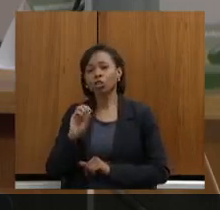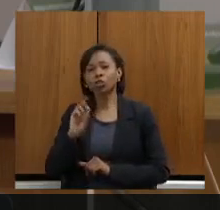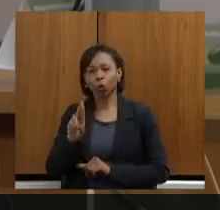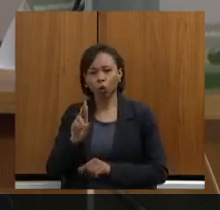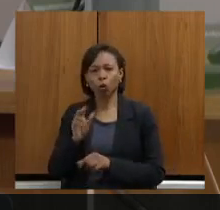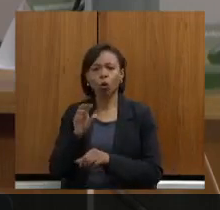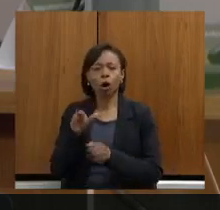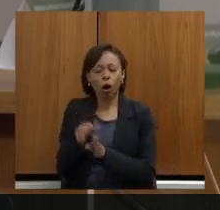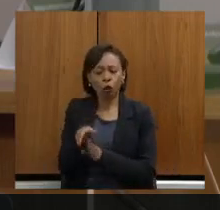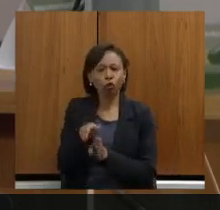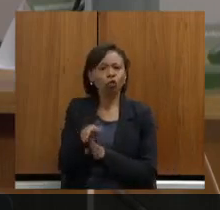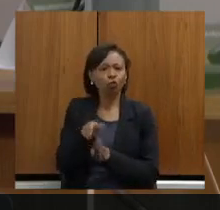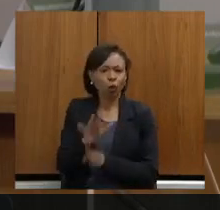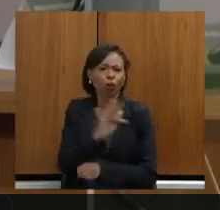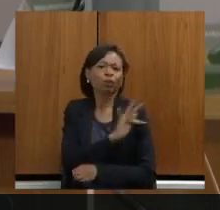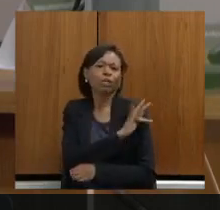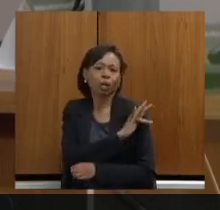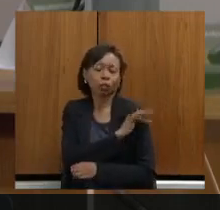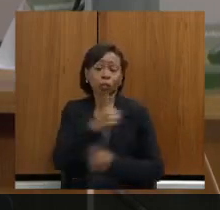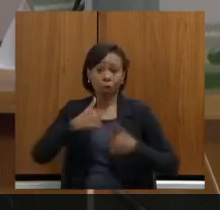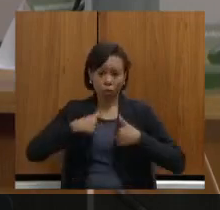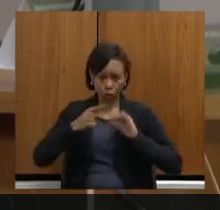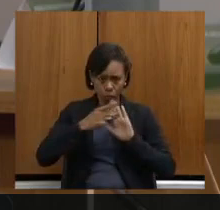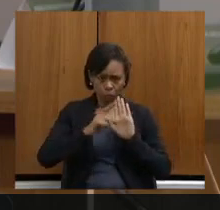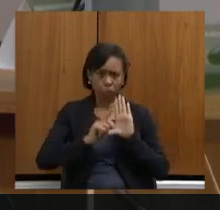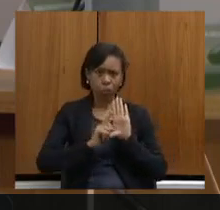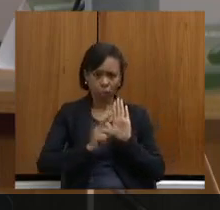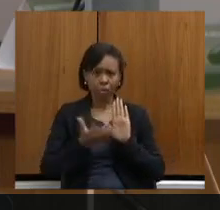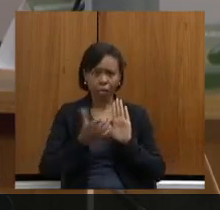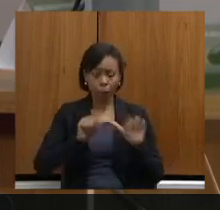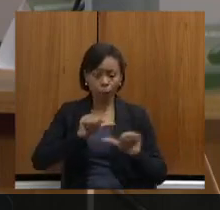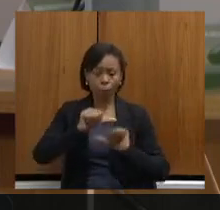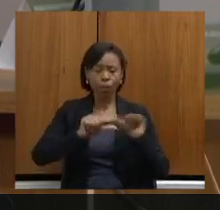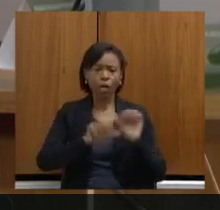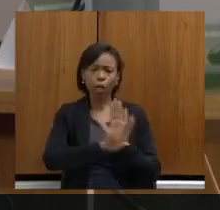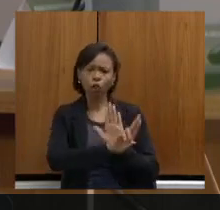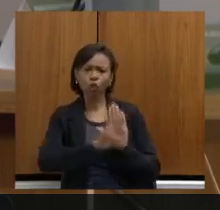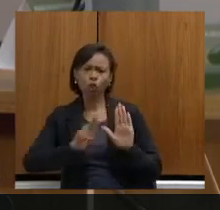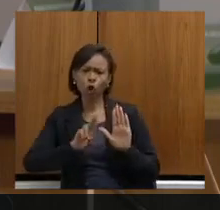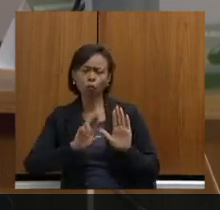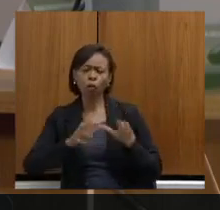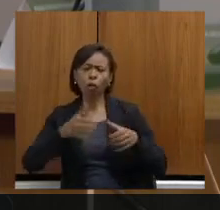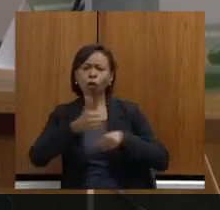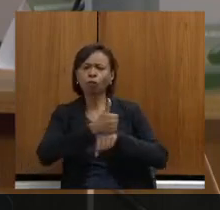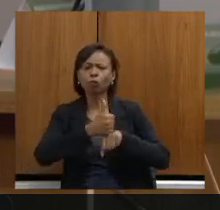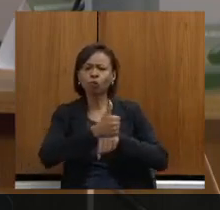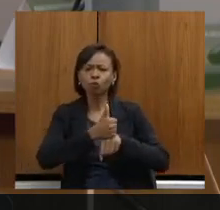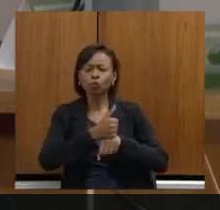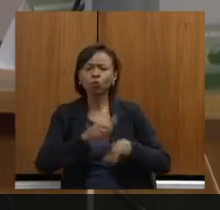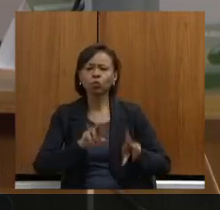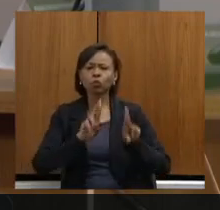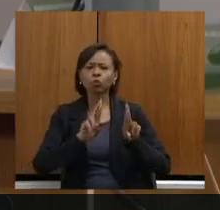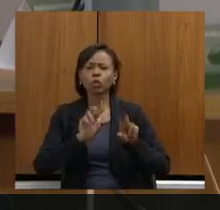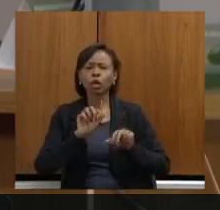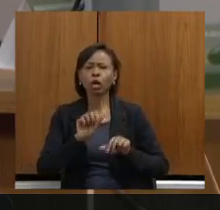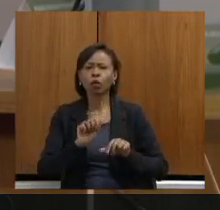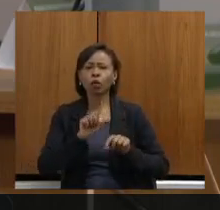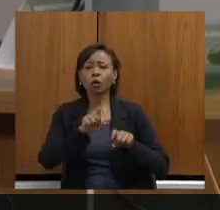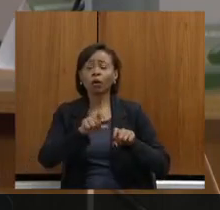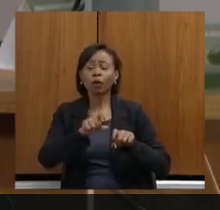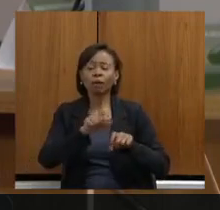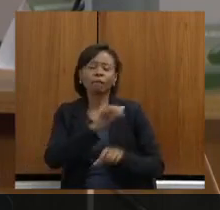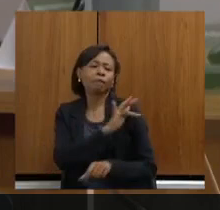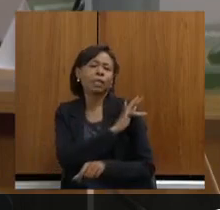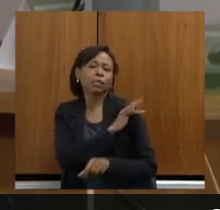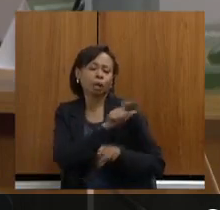de lei ele pretende alterar essa nomenclatura do cargo de fiscal agropecuário de que trata a